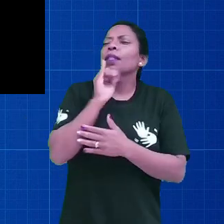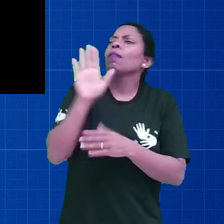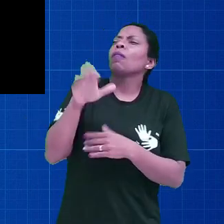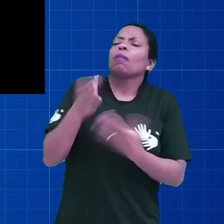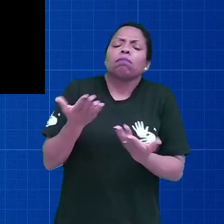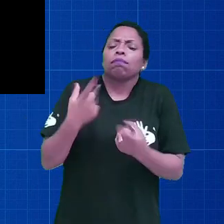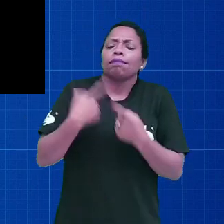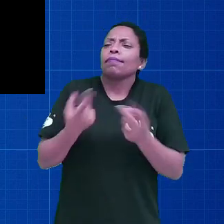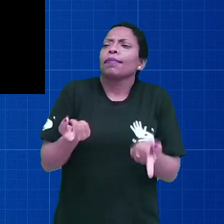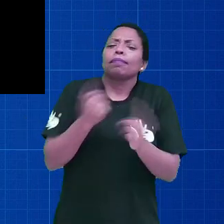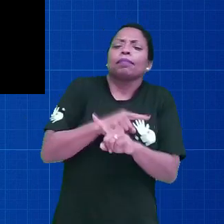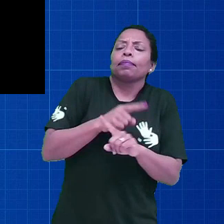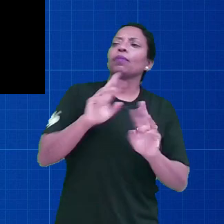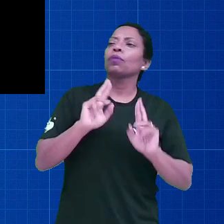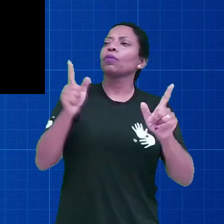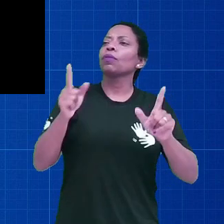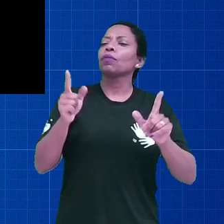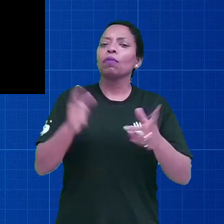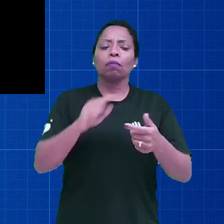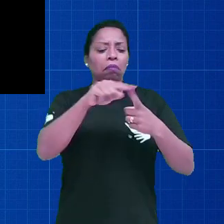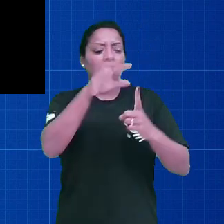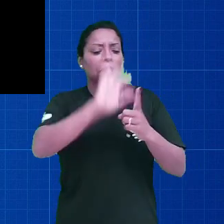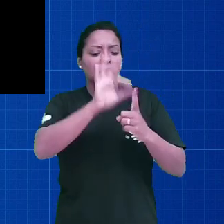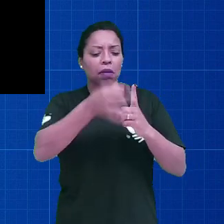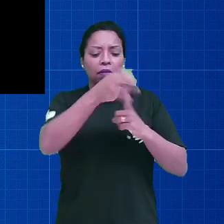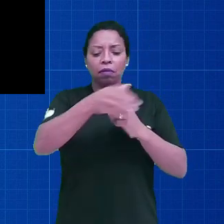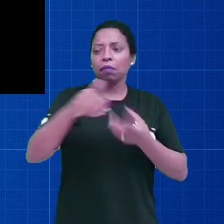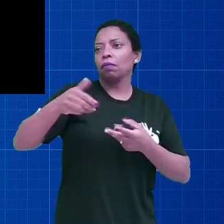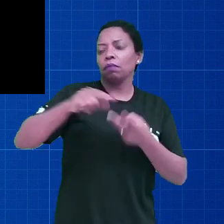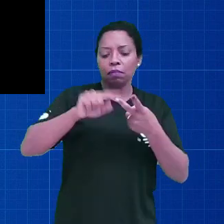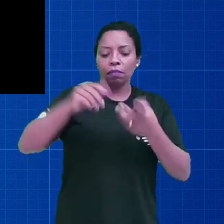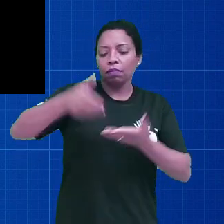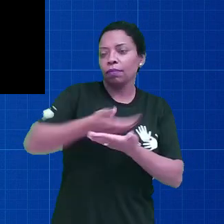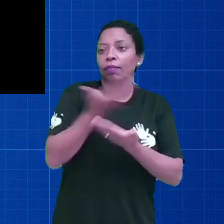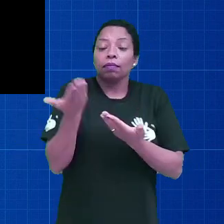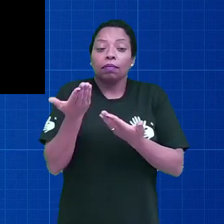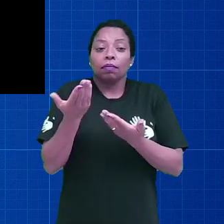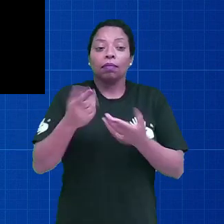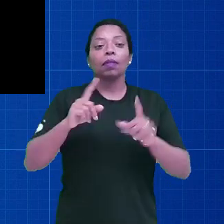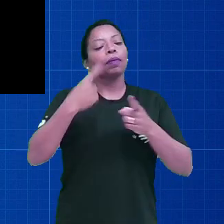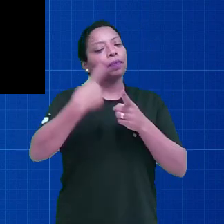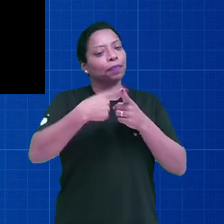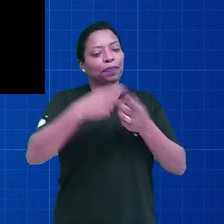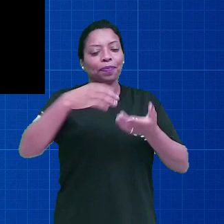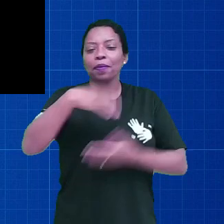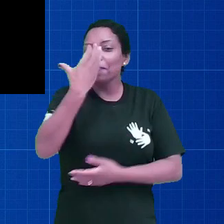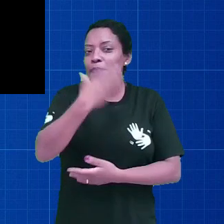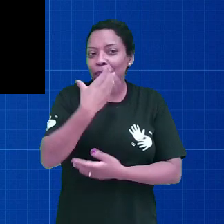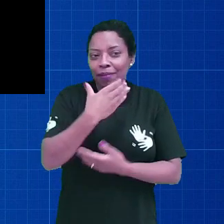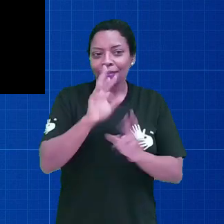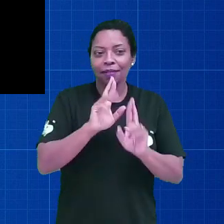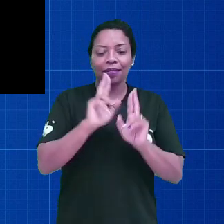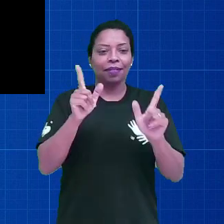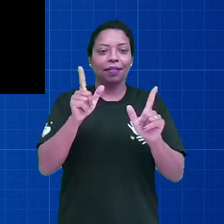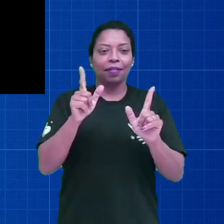o contrário, praticamente, das outras? Né? Porque a maçã, o cultivo da maçã para